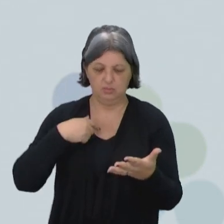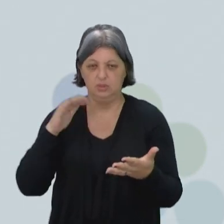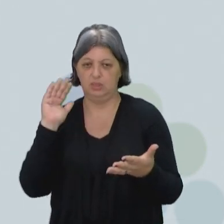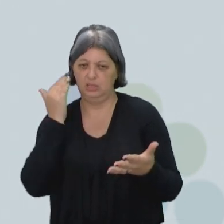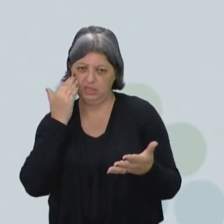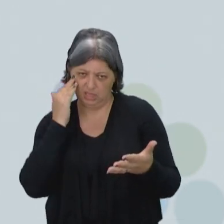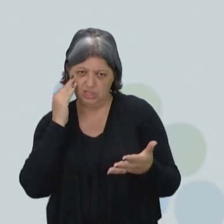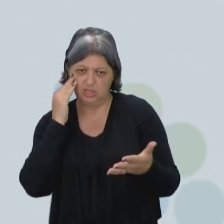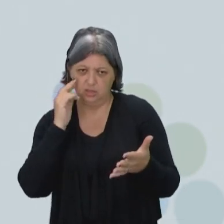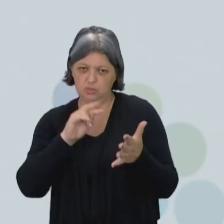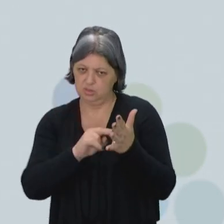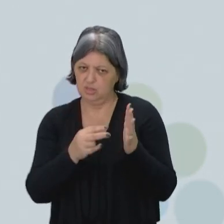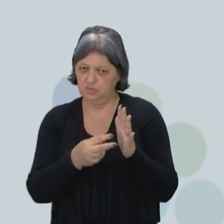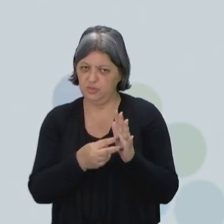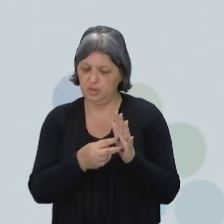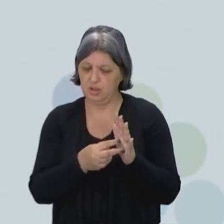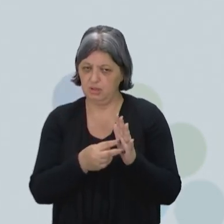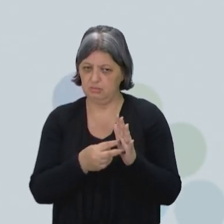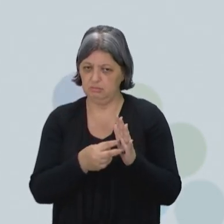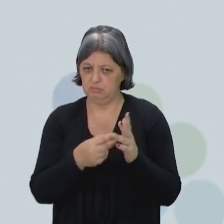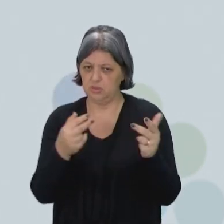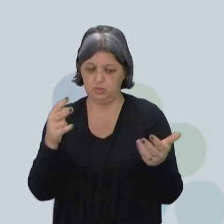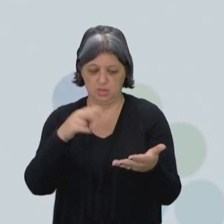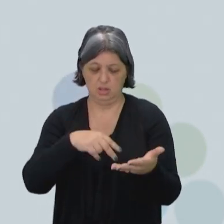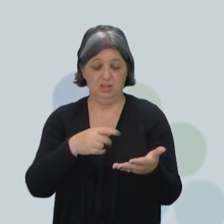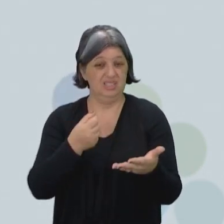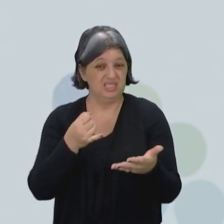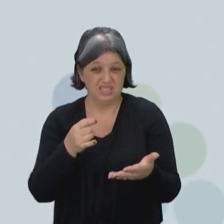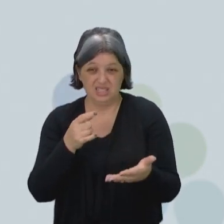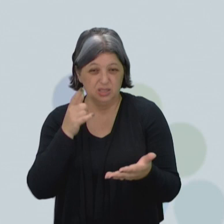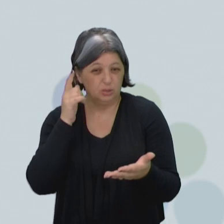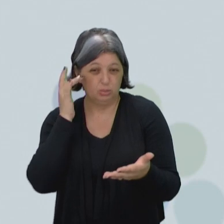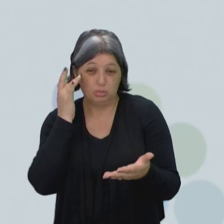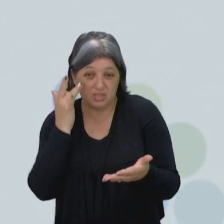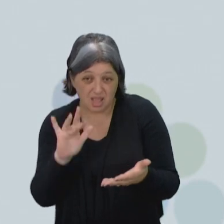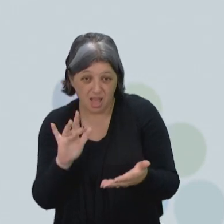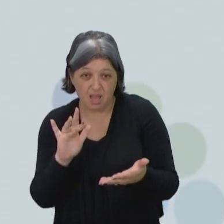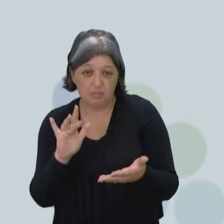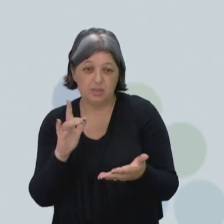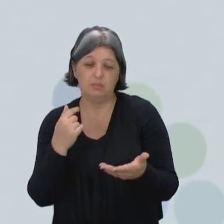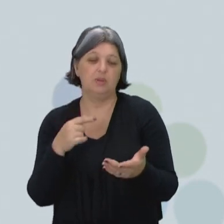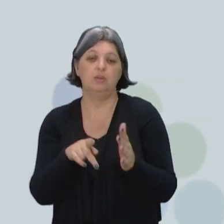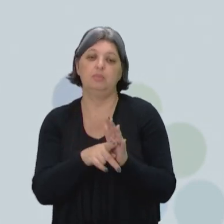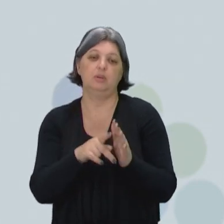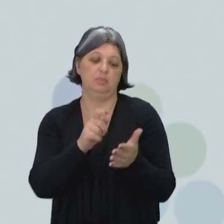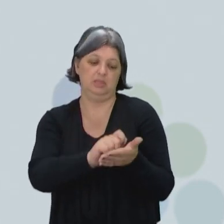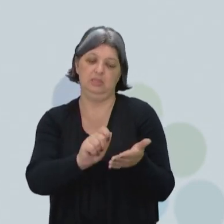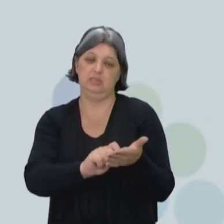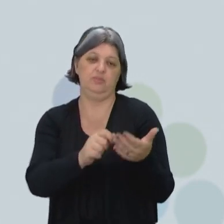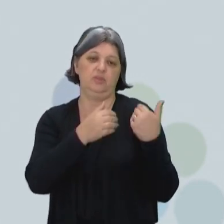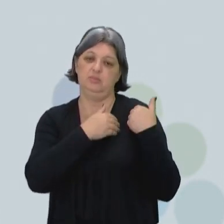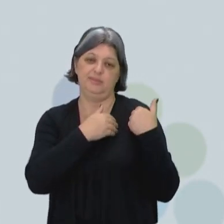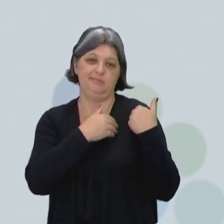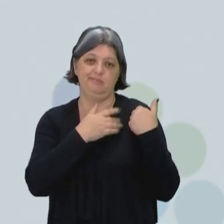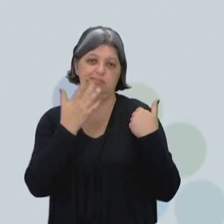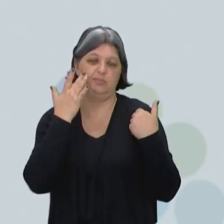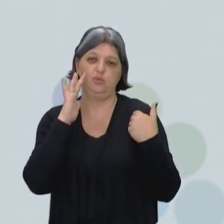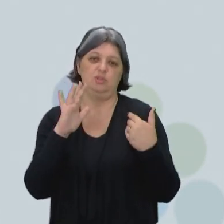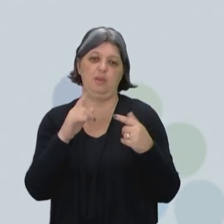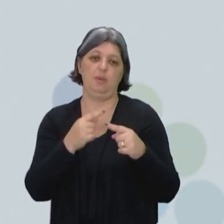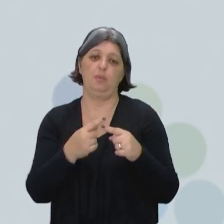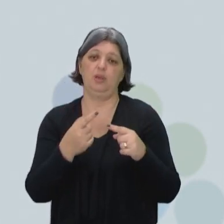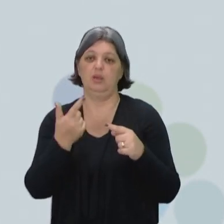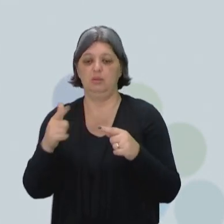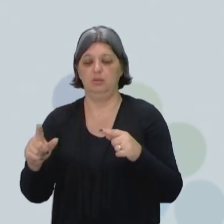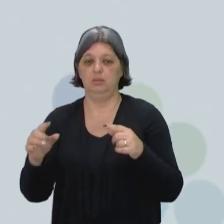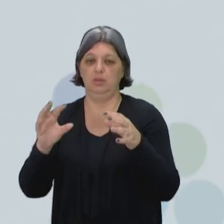análise muito forte do que ela está lendo. Agora, se ela não consegue ter essa análise, o escrever com responsabilidade também não vai acontecer, né? Porque uma coisa está agarrada na